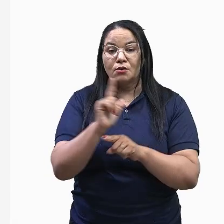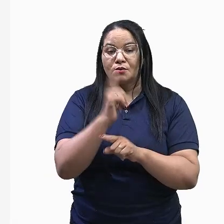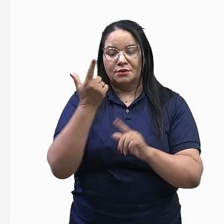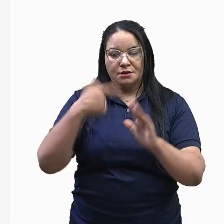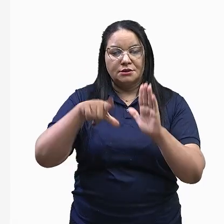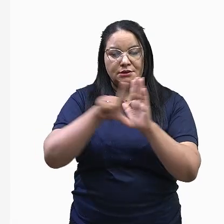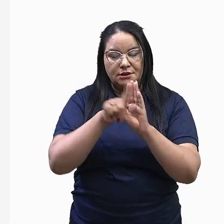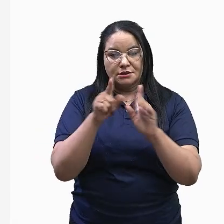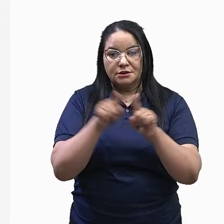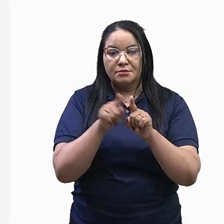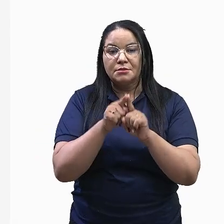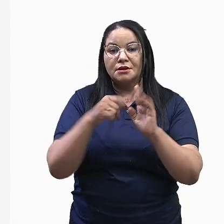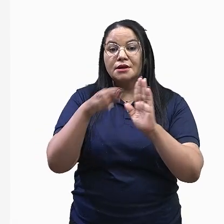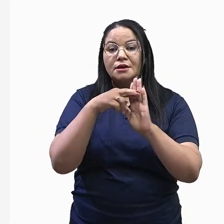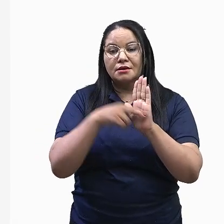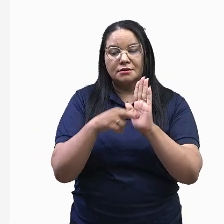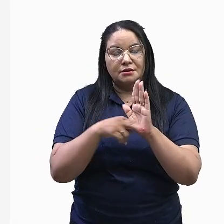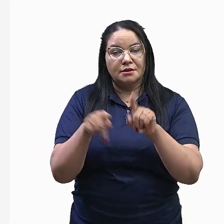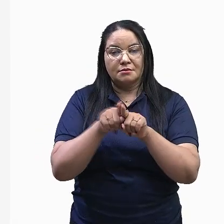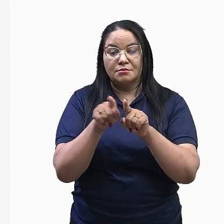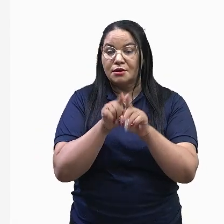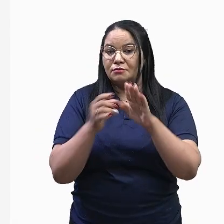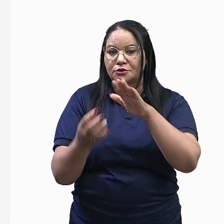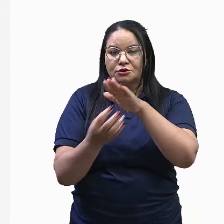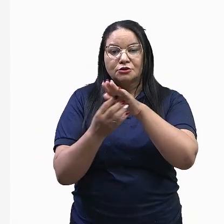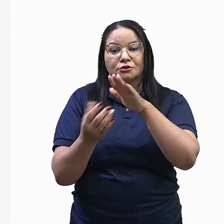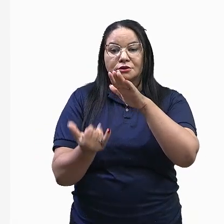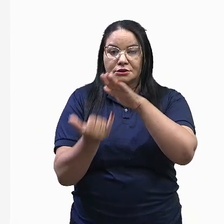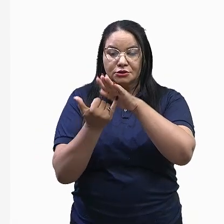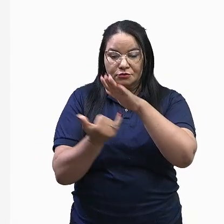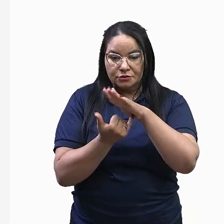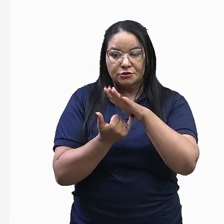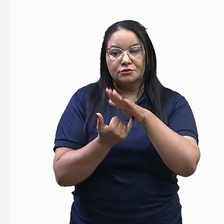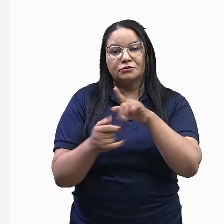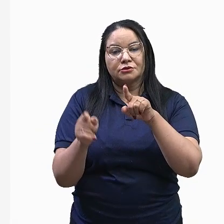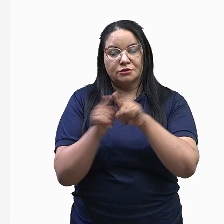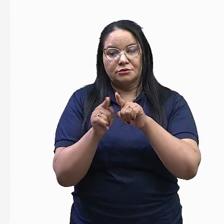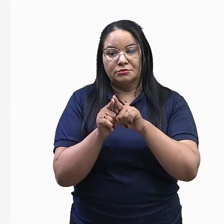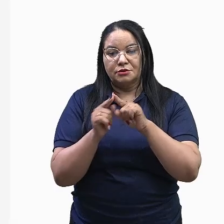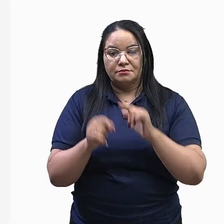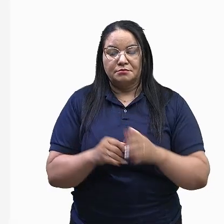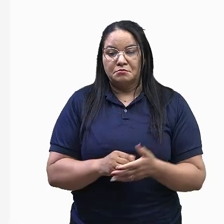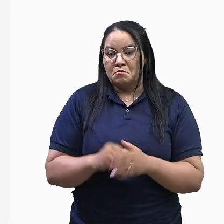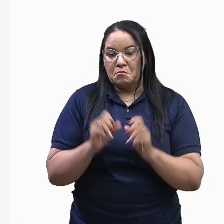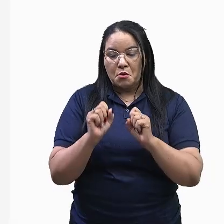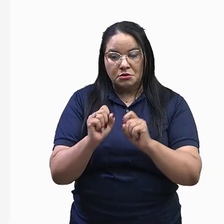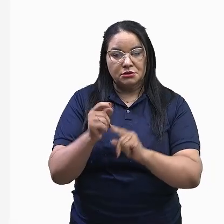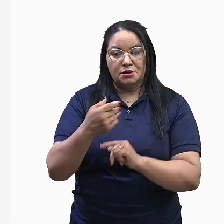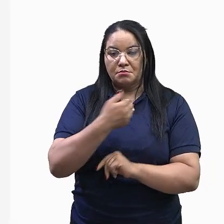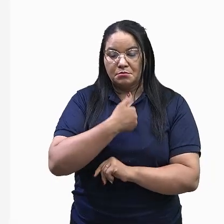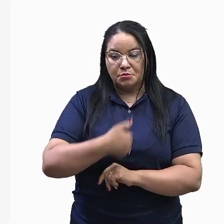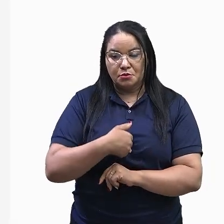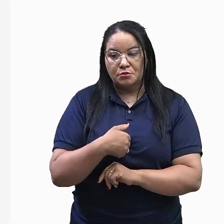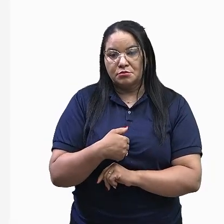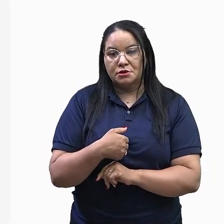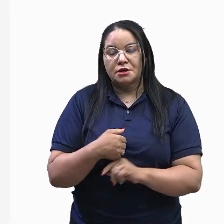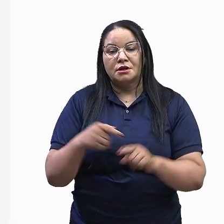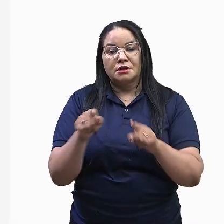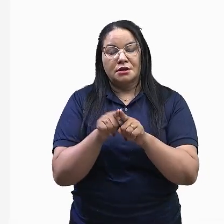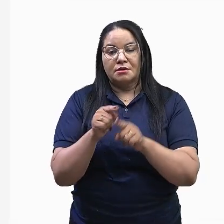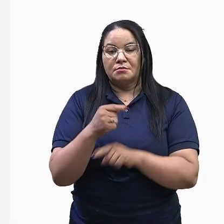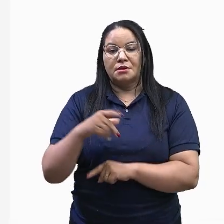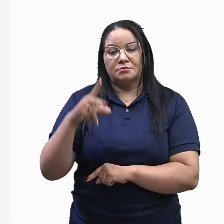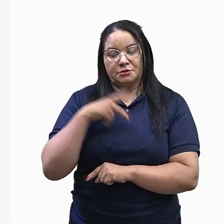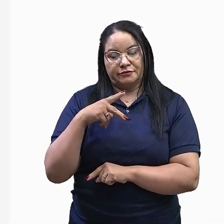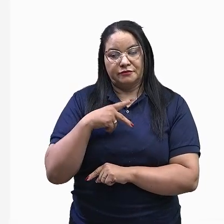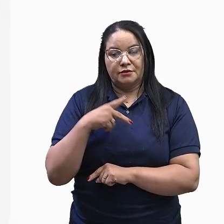vão regulamentar as instituições, né? As instituições públicas, as instituições